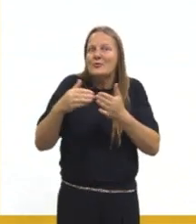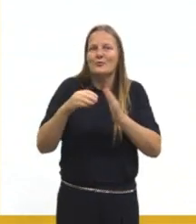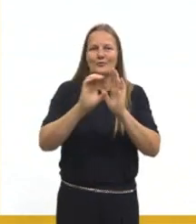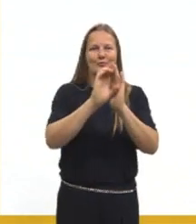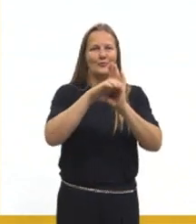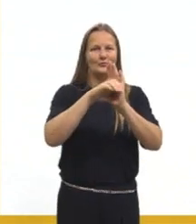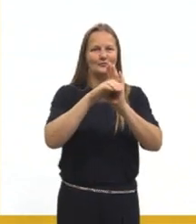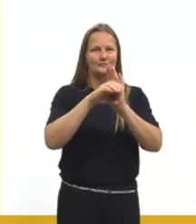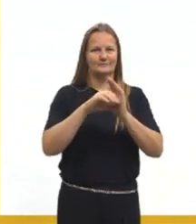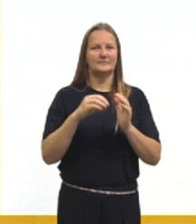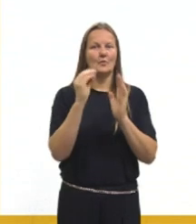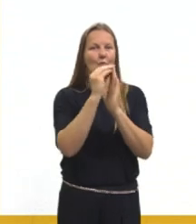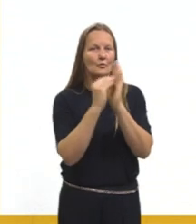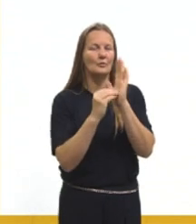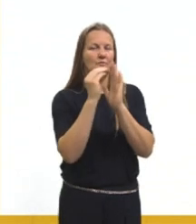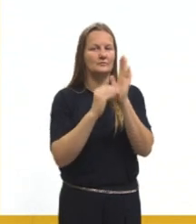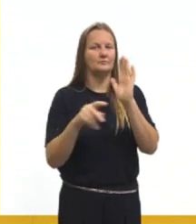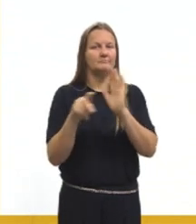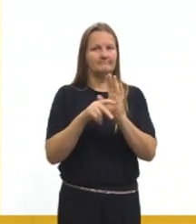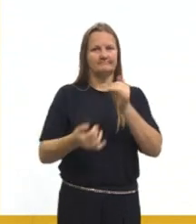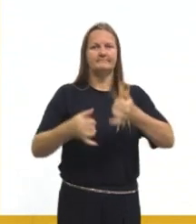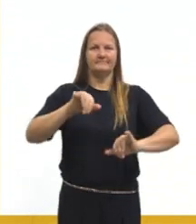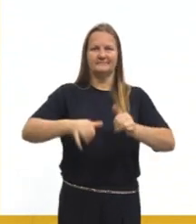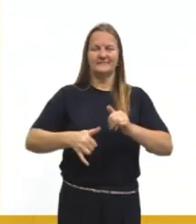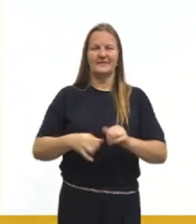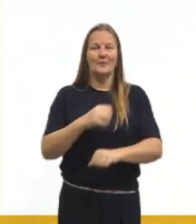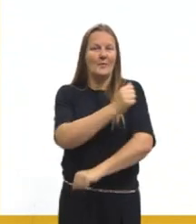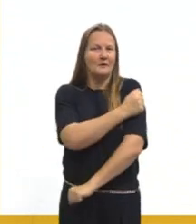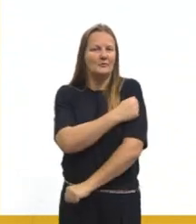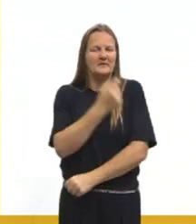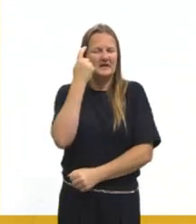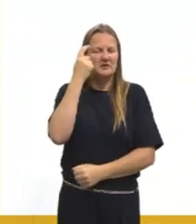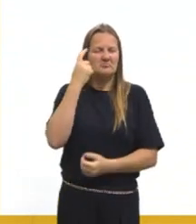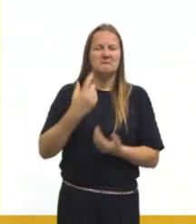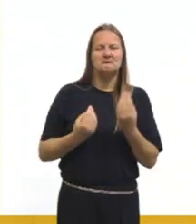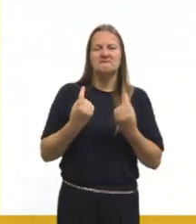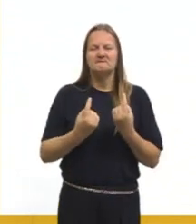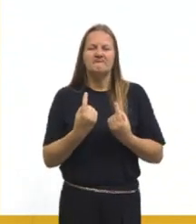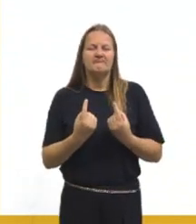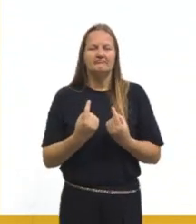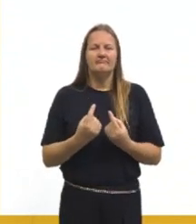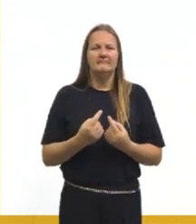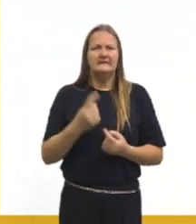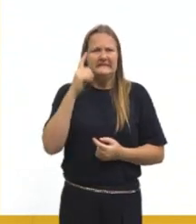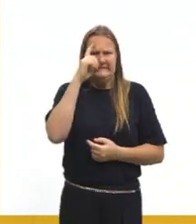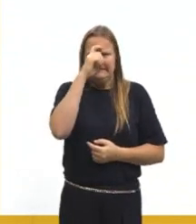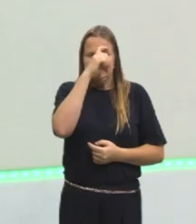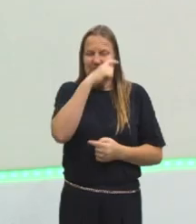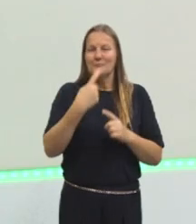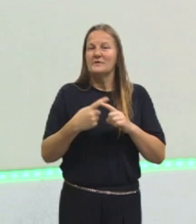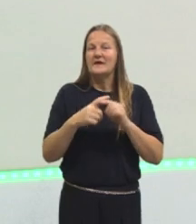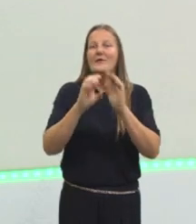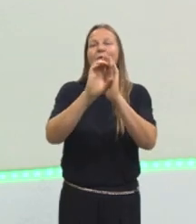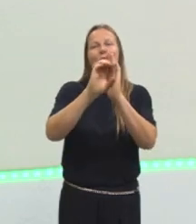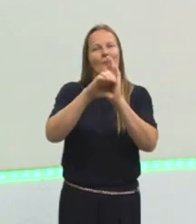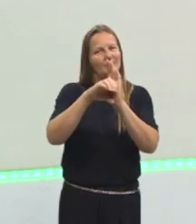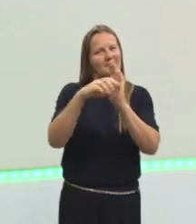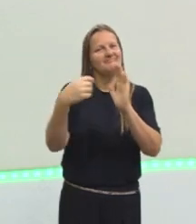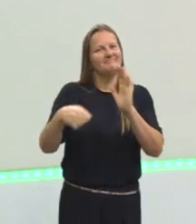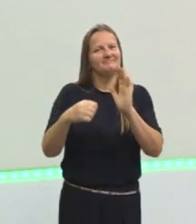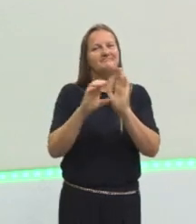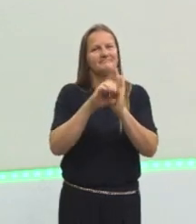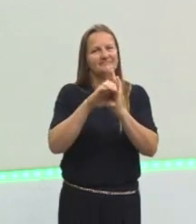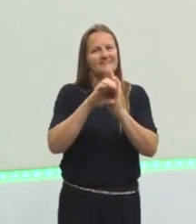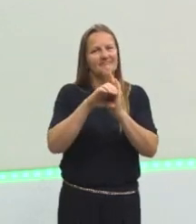os conteúdos de química então os alunos acharam Assim muitos alunos minha professora tava muito difícil não é que tava difícil ela tava